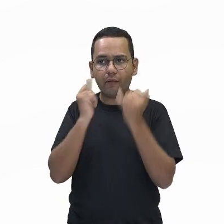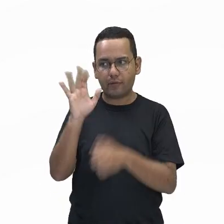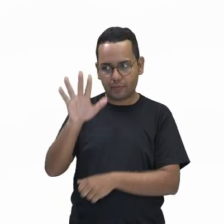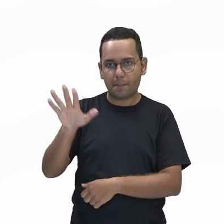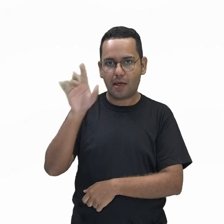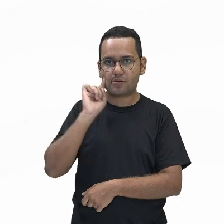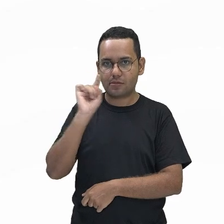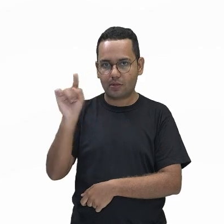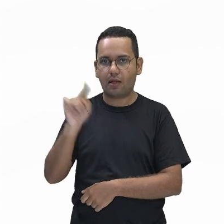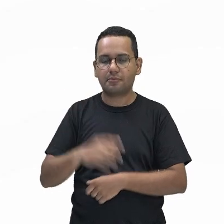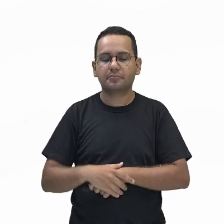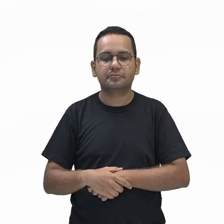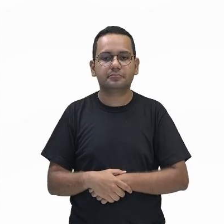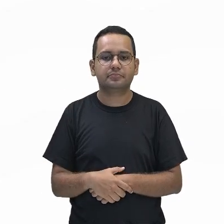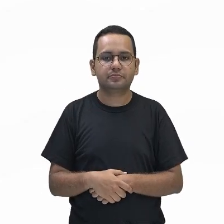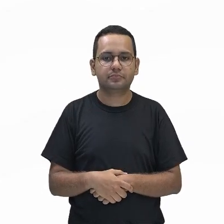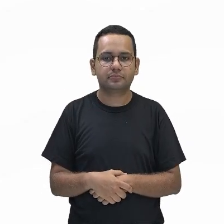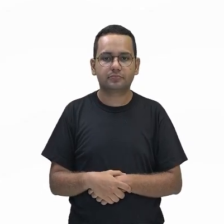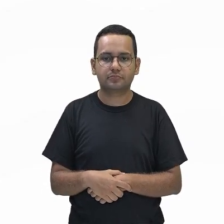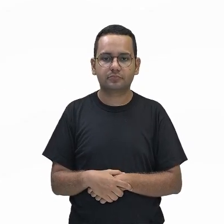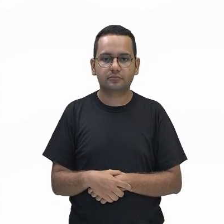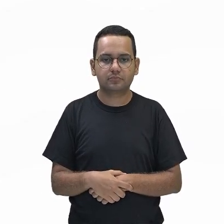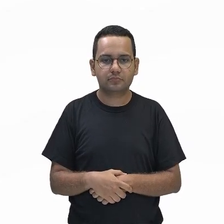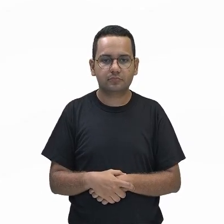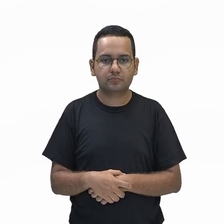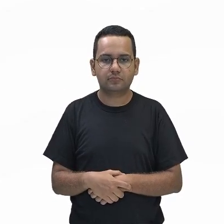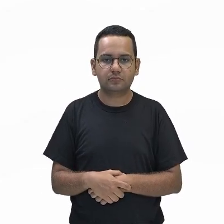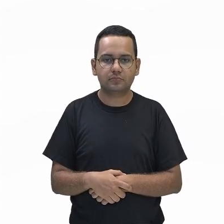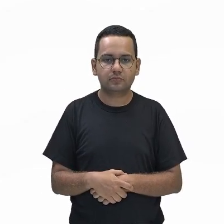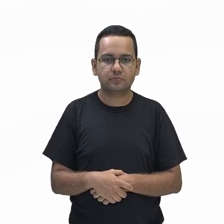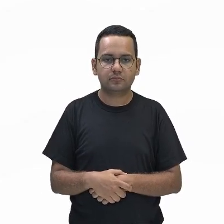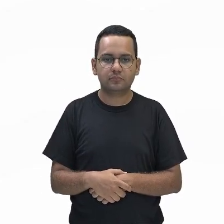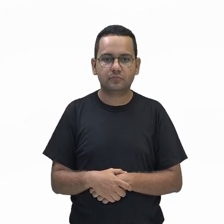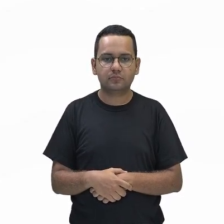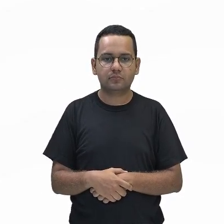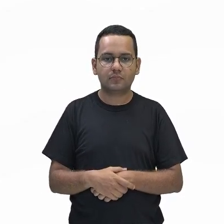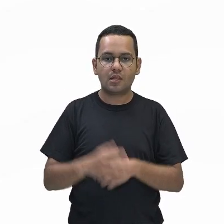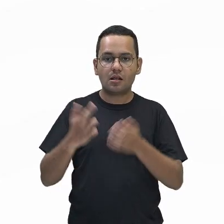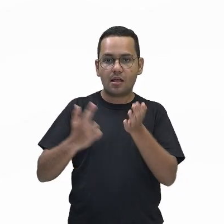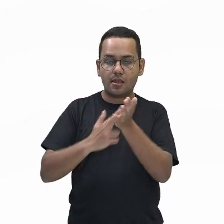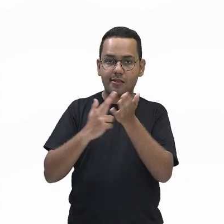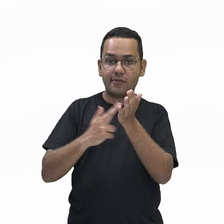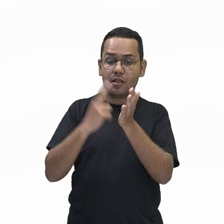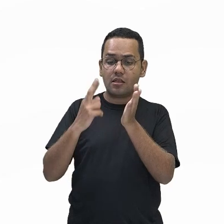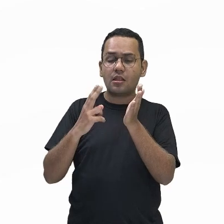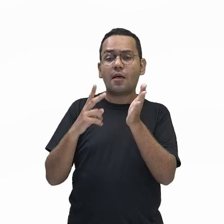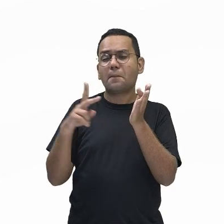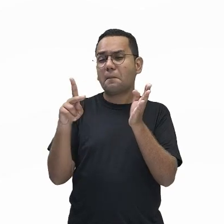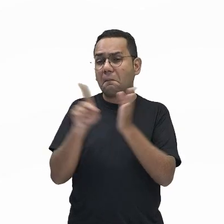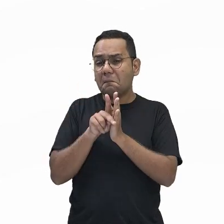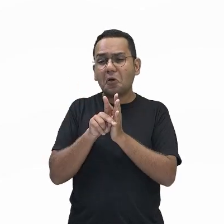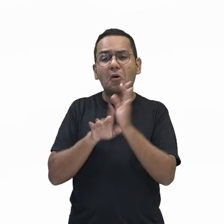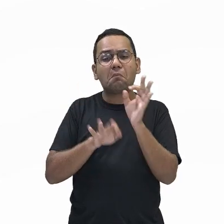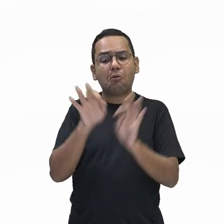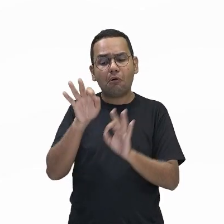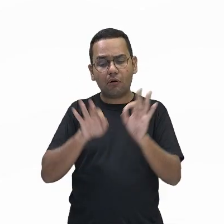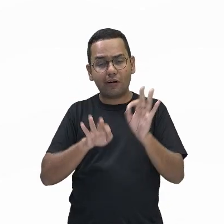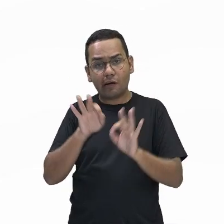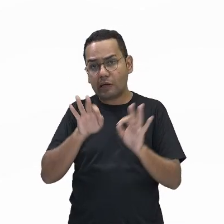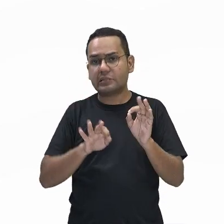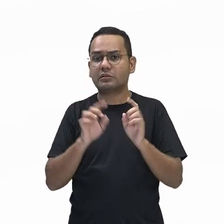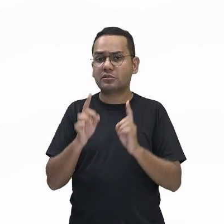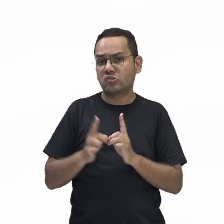reportagens em revistas que já tem ali uma didática no seu